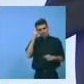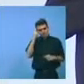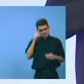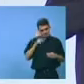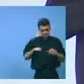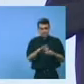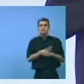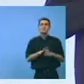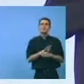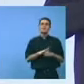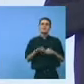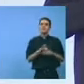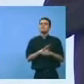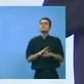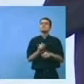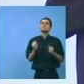Talvez você passou num galinheiro.